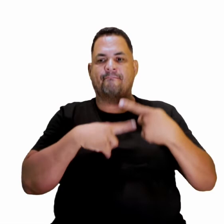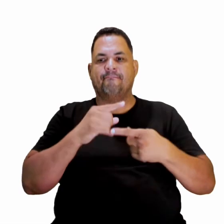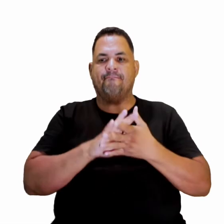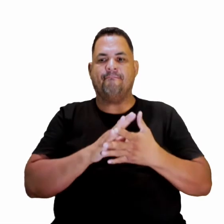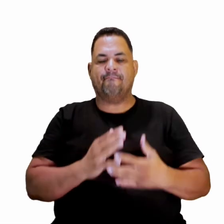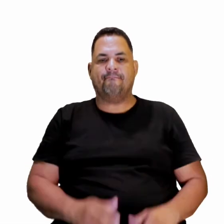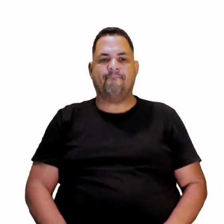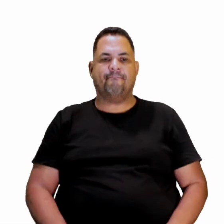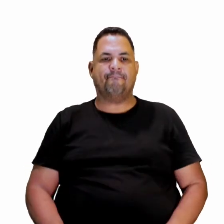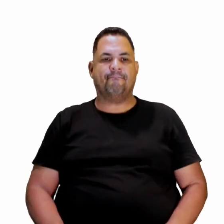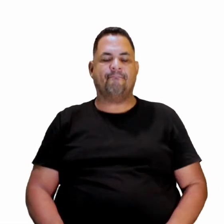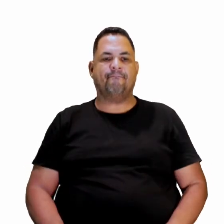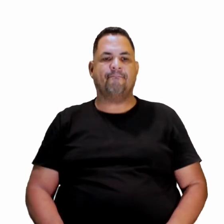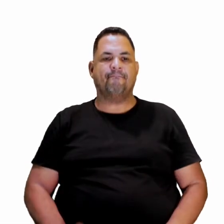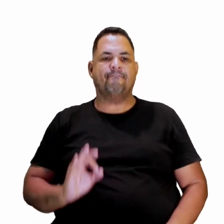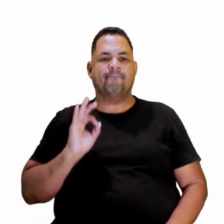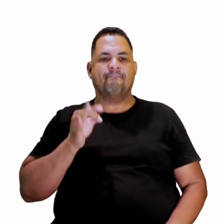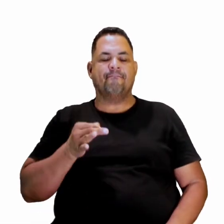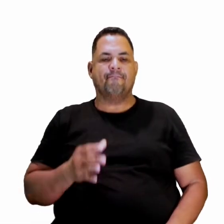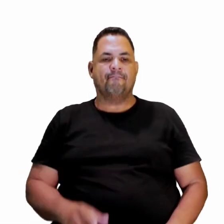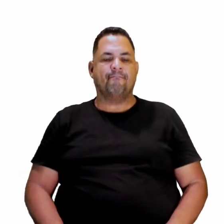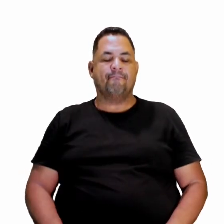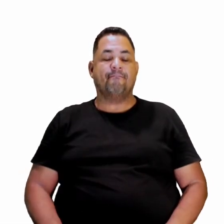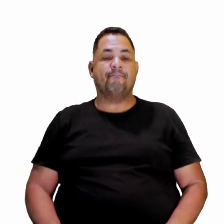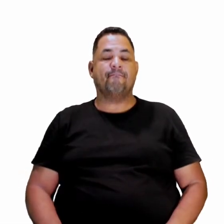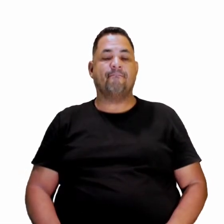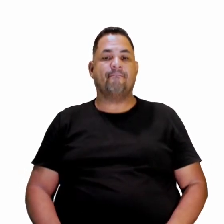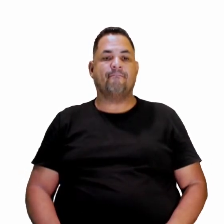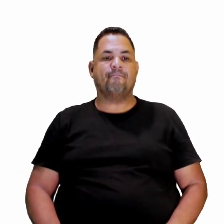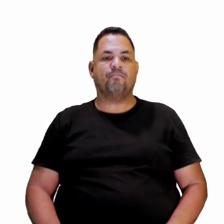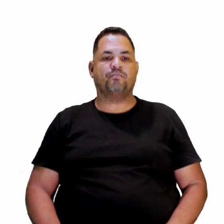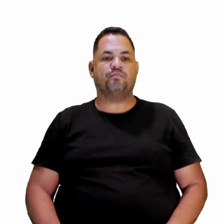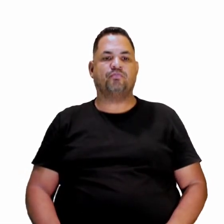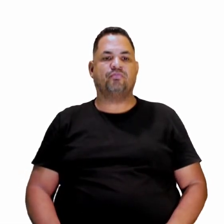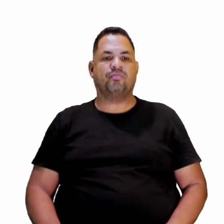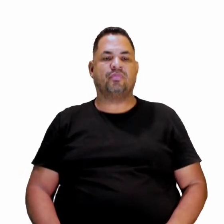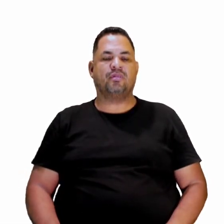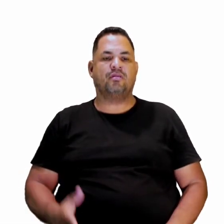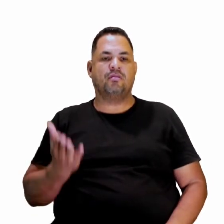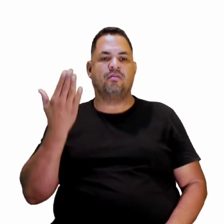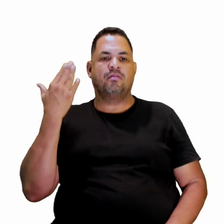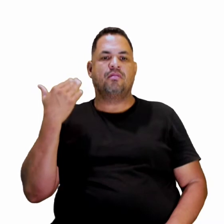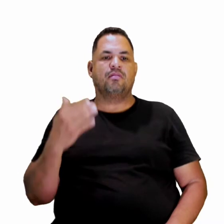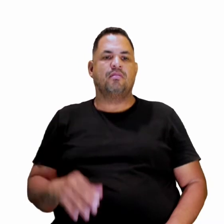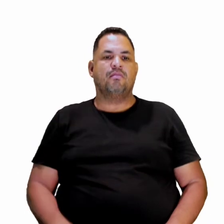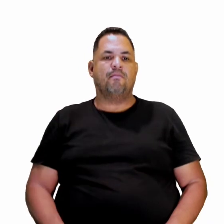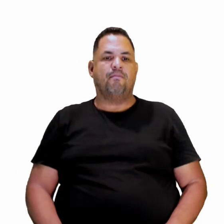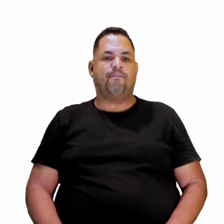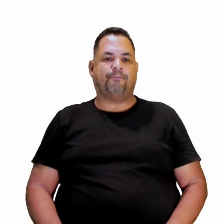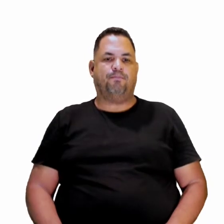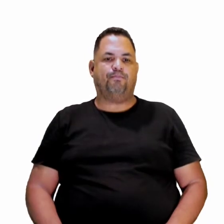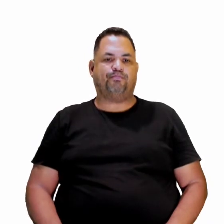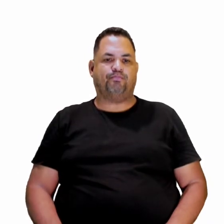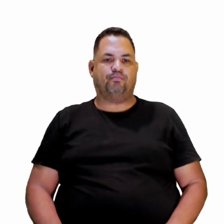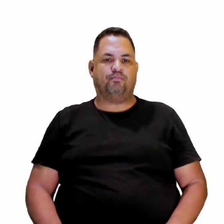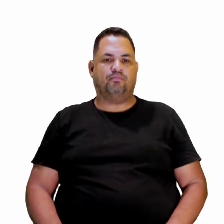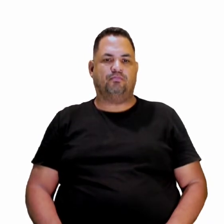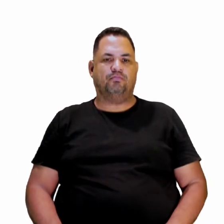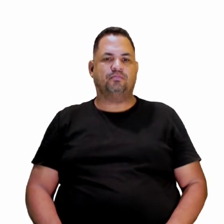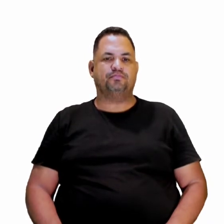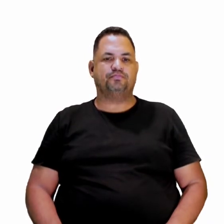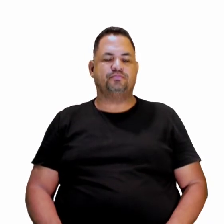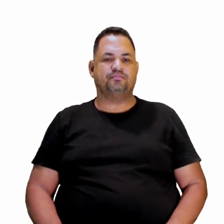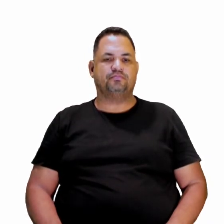uma consoante, certo? Então, como é que vai ficar aqui no passado? Muito simples. Eu escrevo toda a